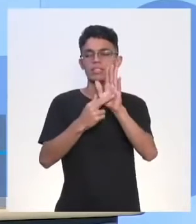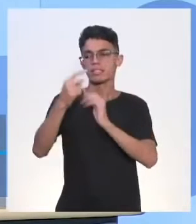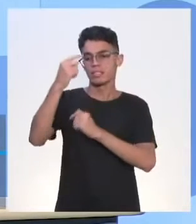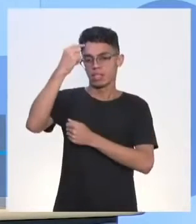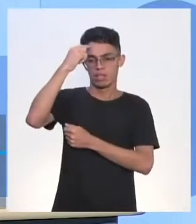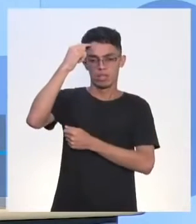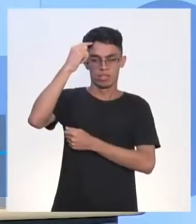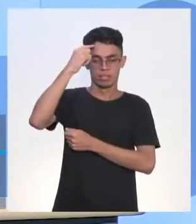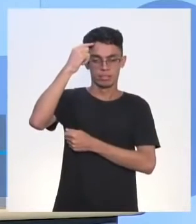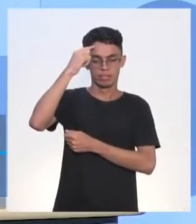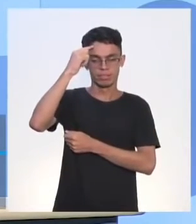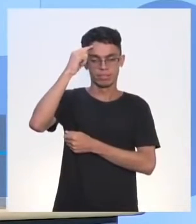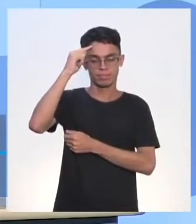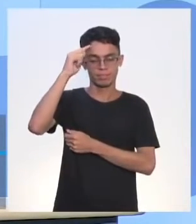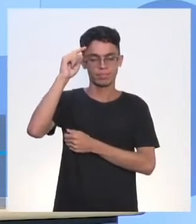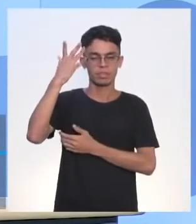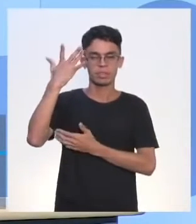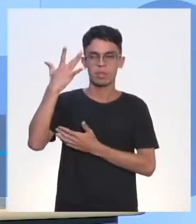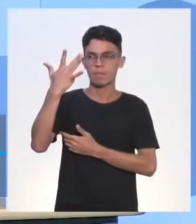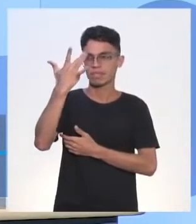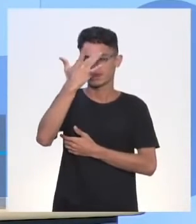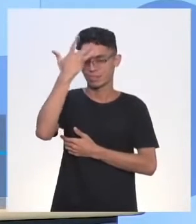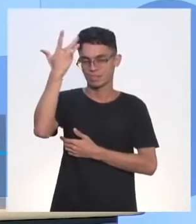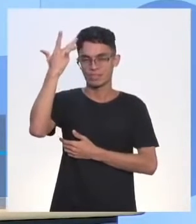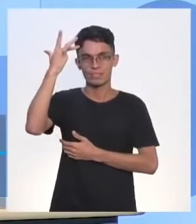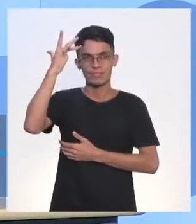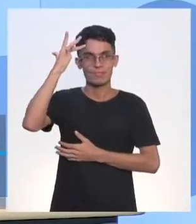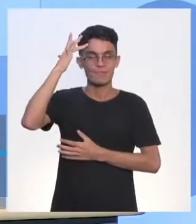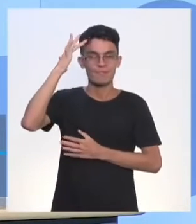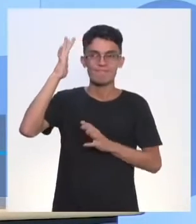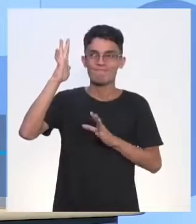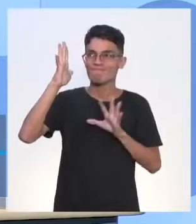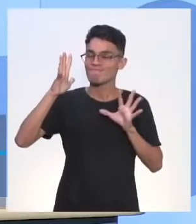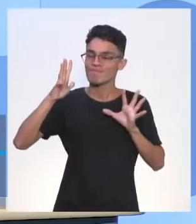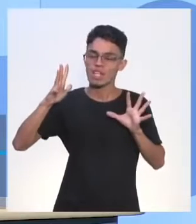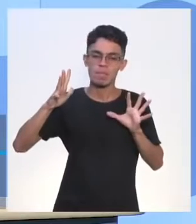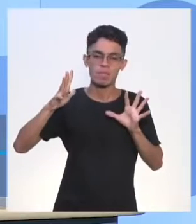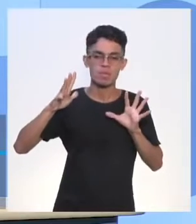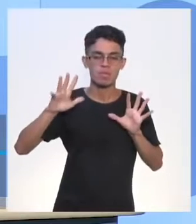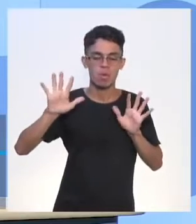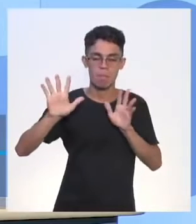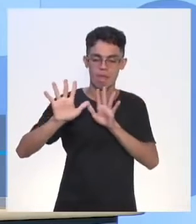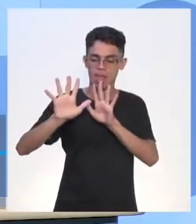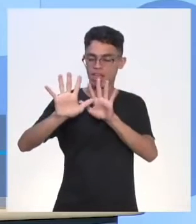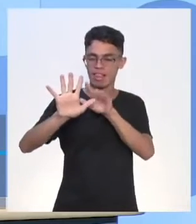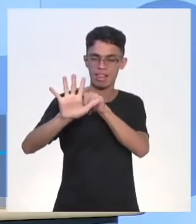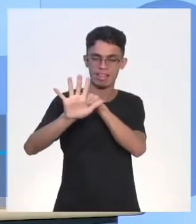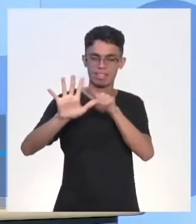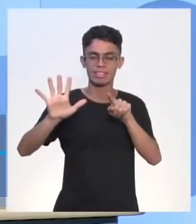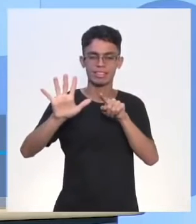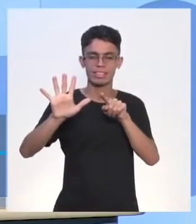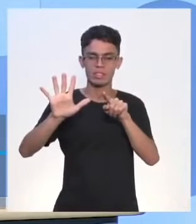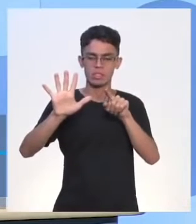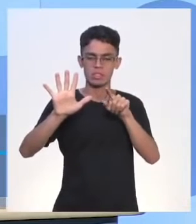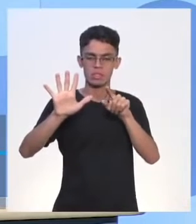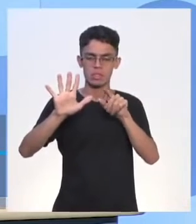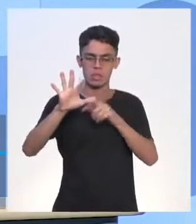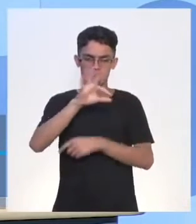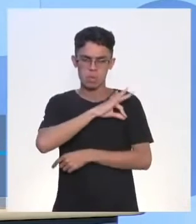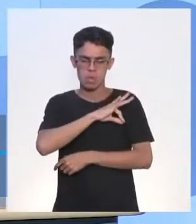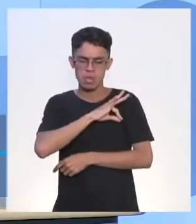essa ideia de um grande herói, né? Um herói da República. Os militares aí sendo aqueles que